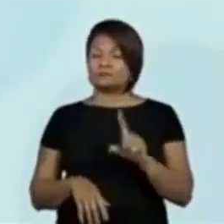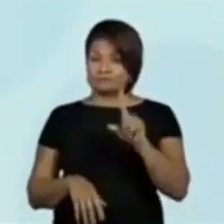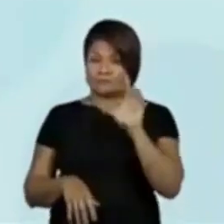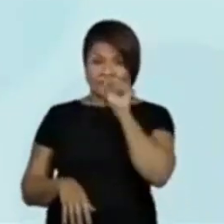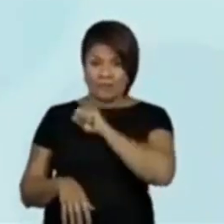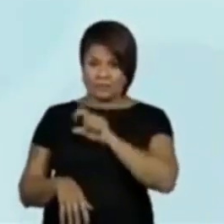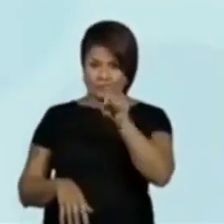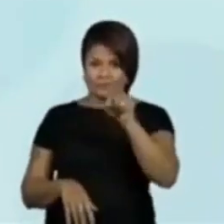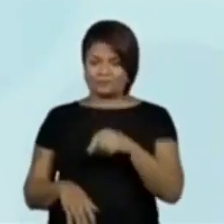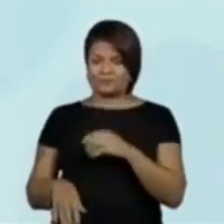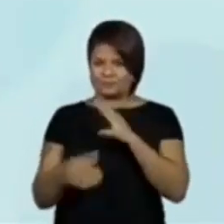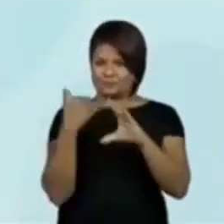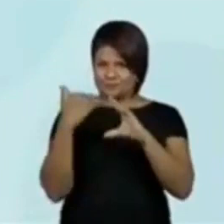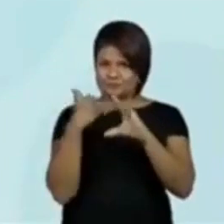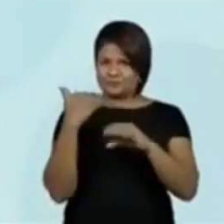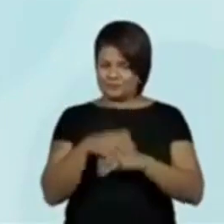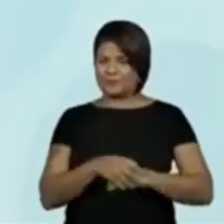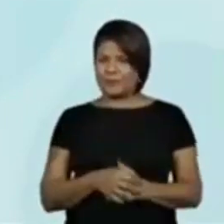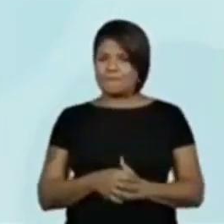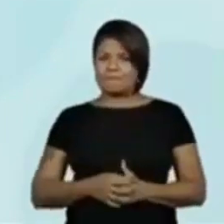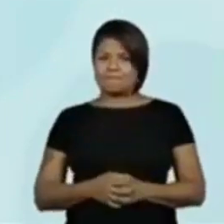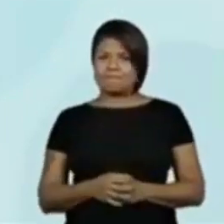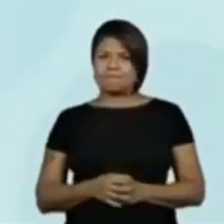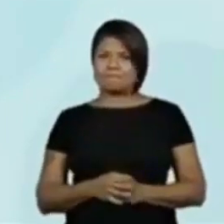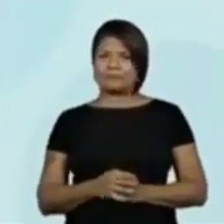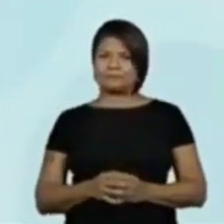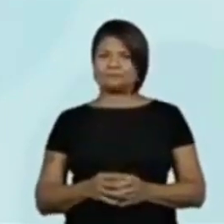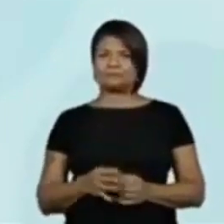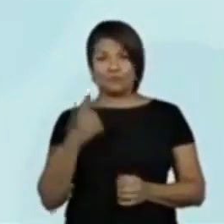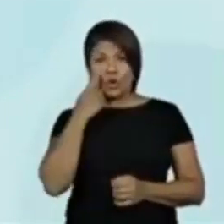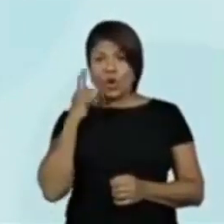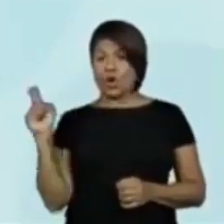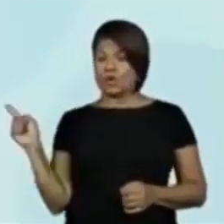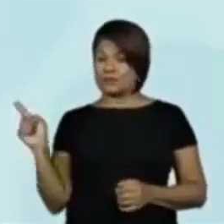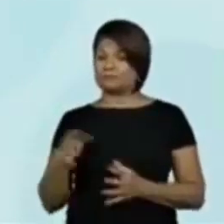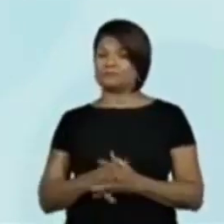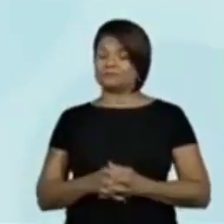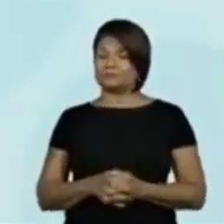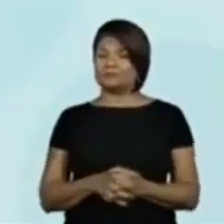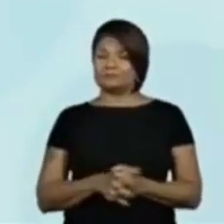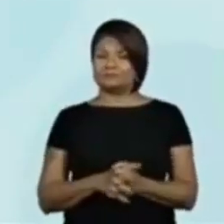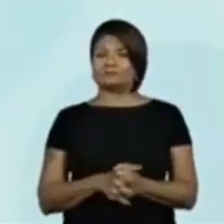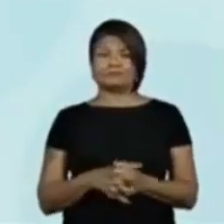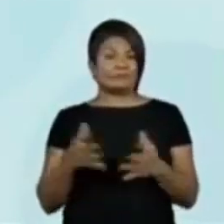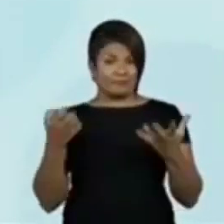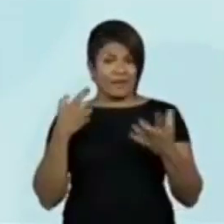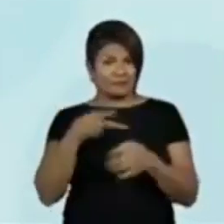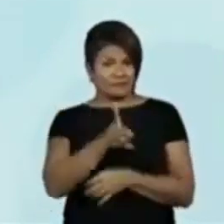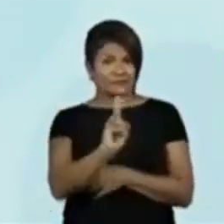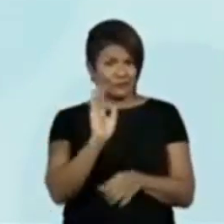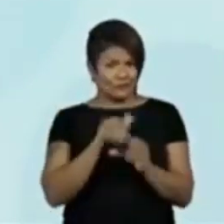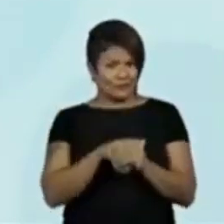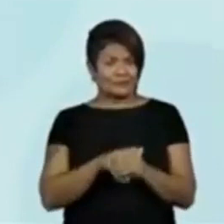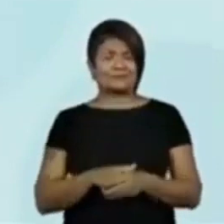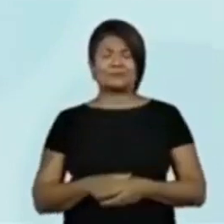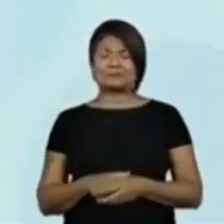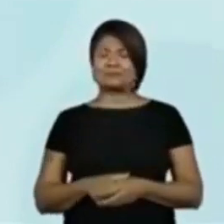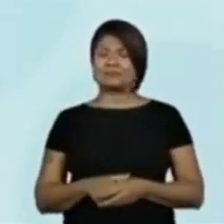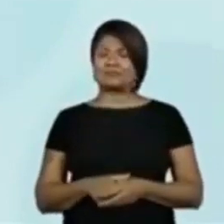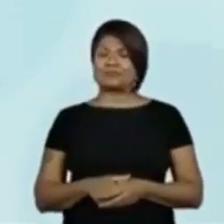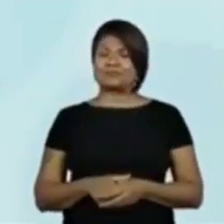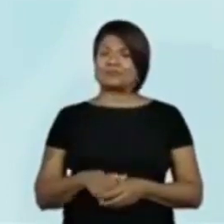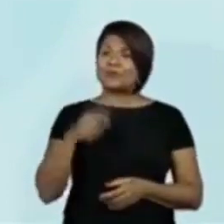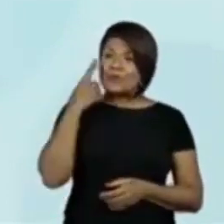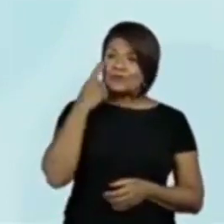para vocês dizerem. Olha, tem gente ainda querendo votar, muito legal.